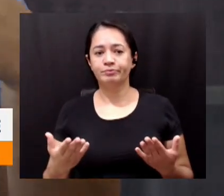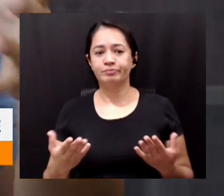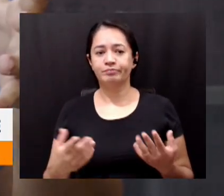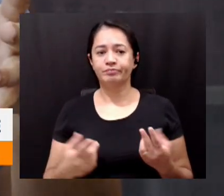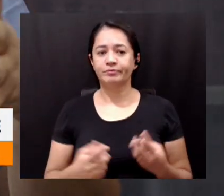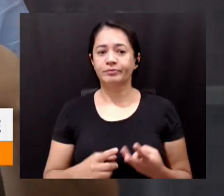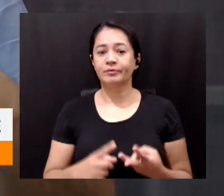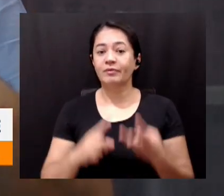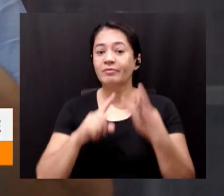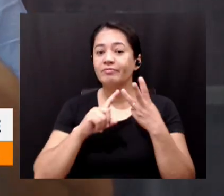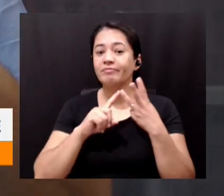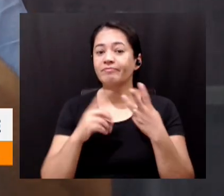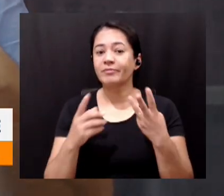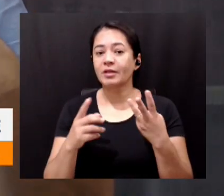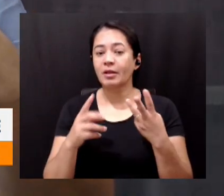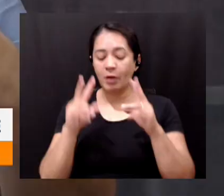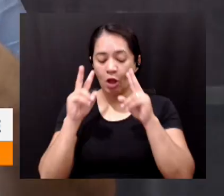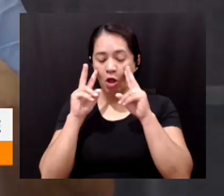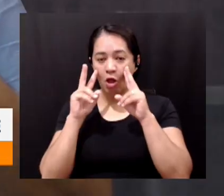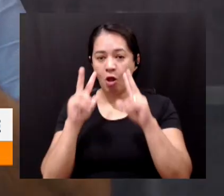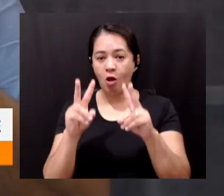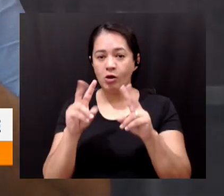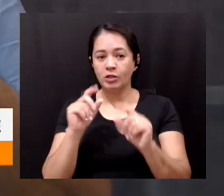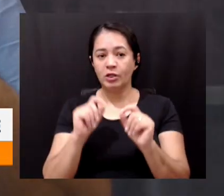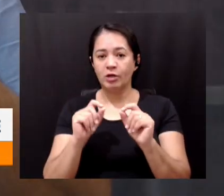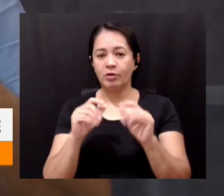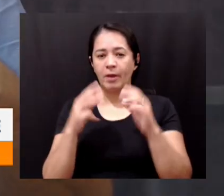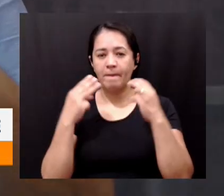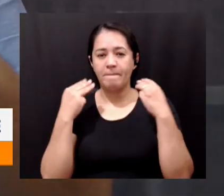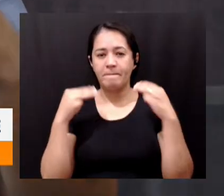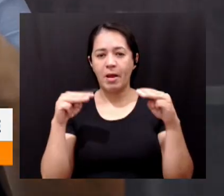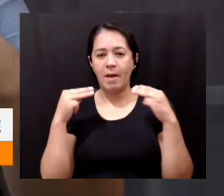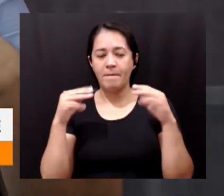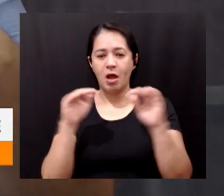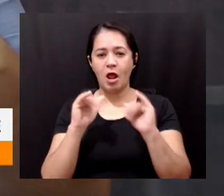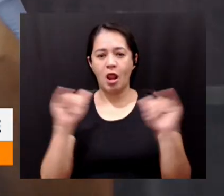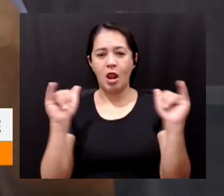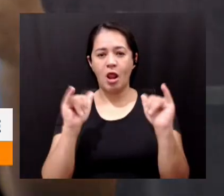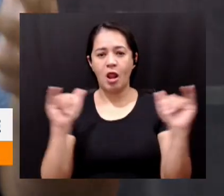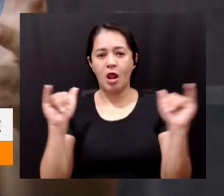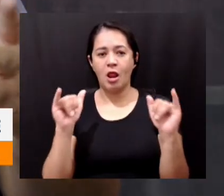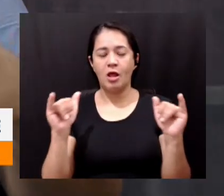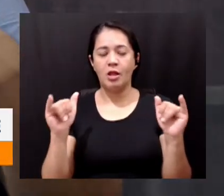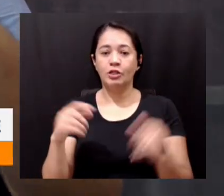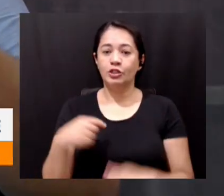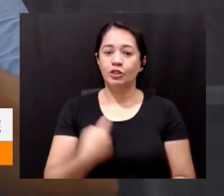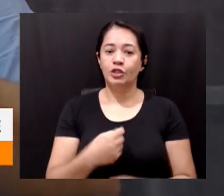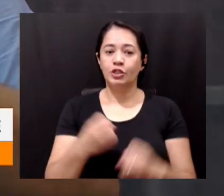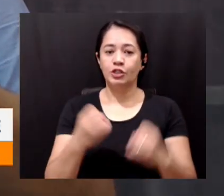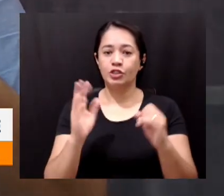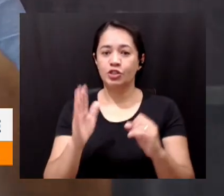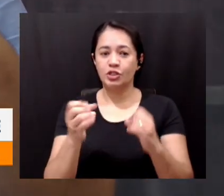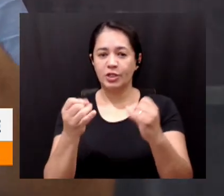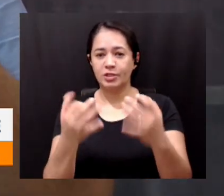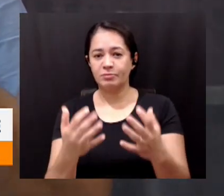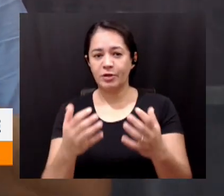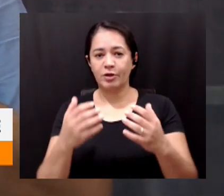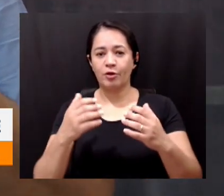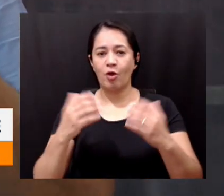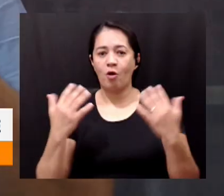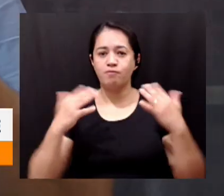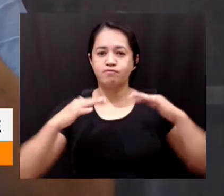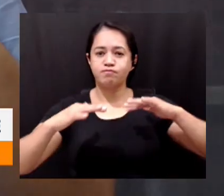Bom, olhar para algumas propagandas, né, para alguns, como a gente comentou, né, times de futebol que estão patrocinando